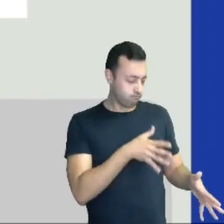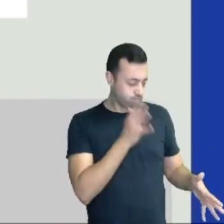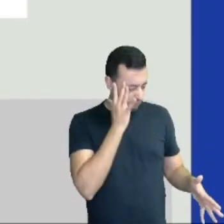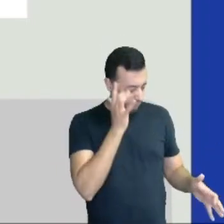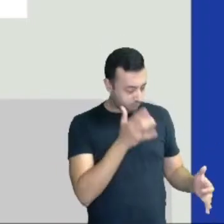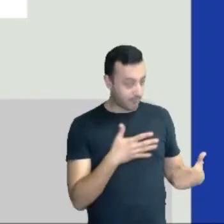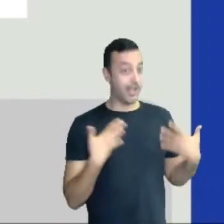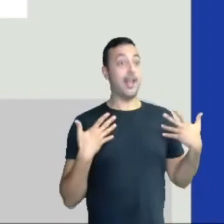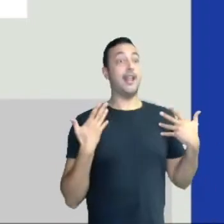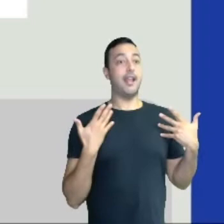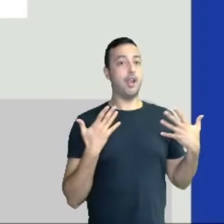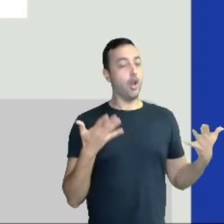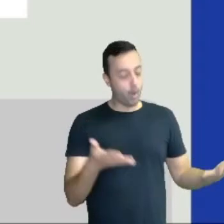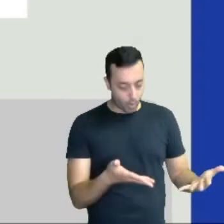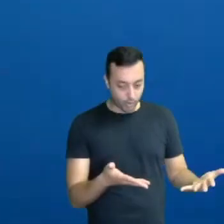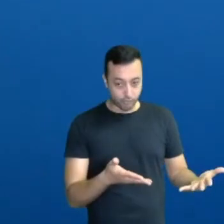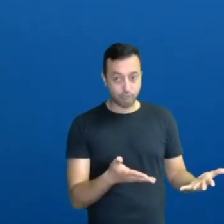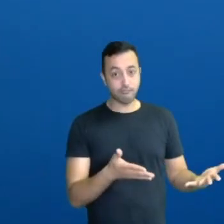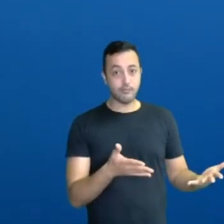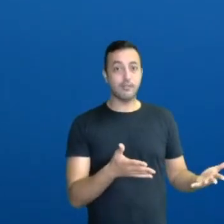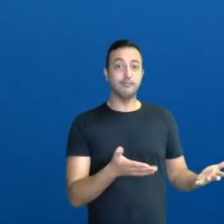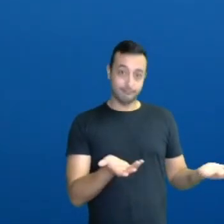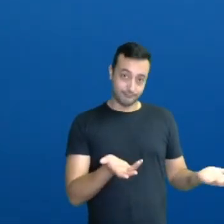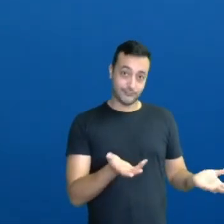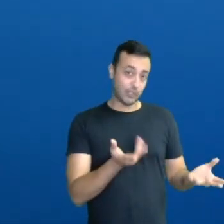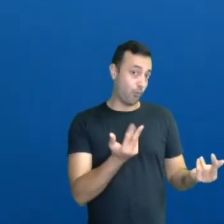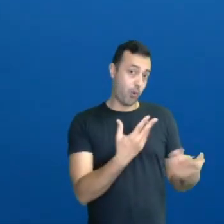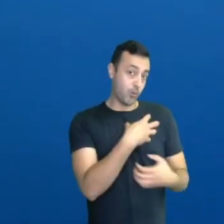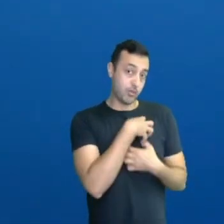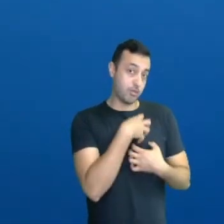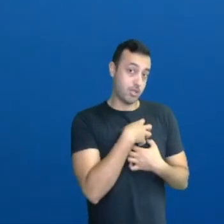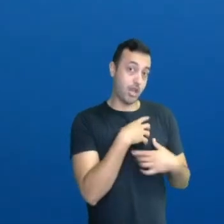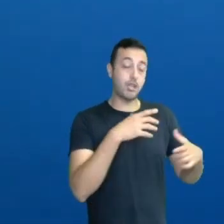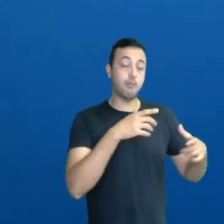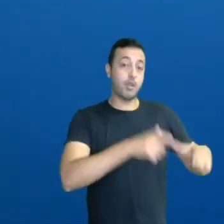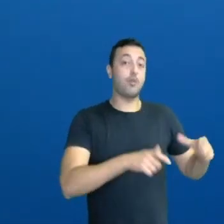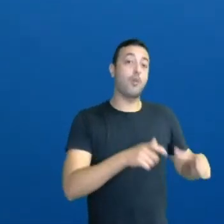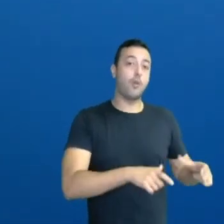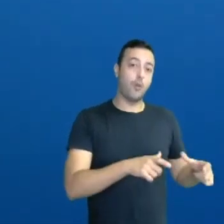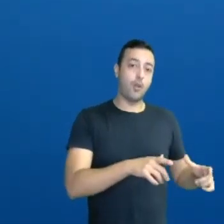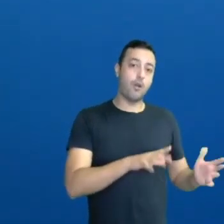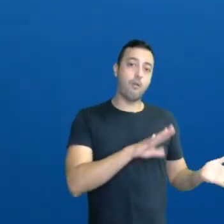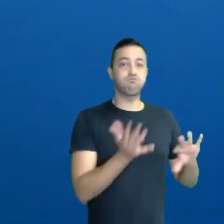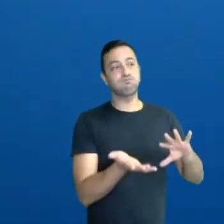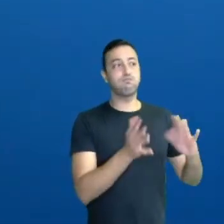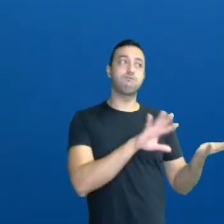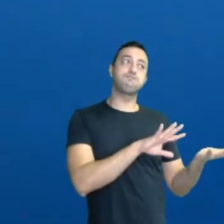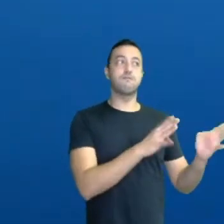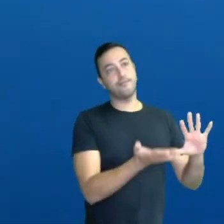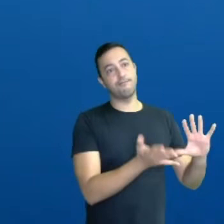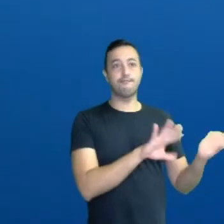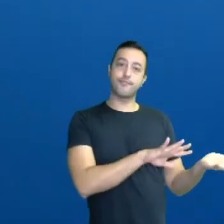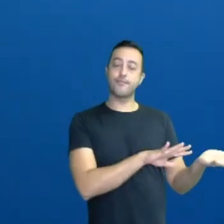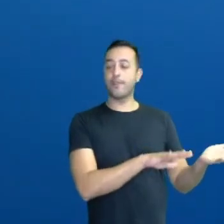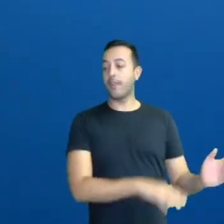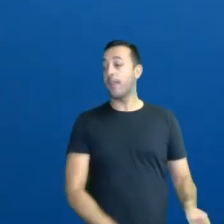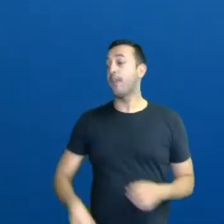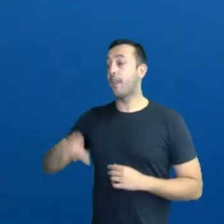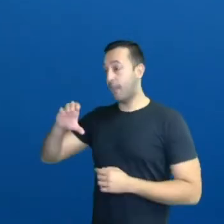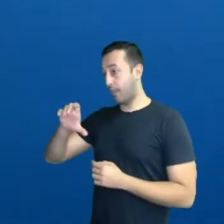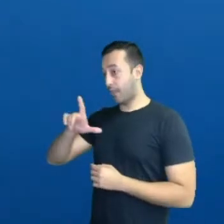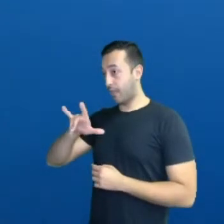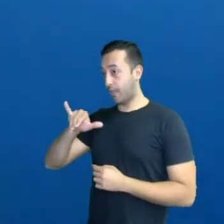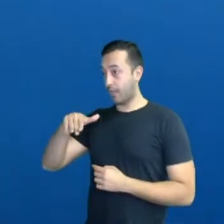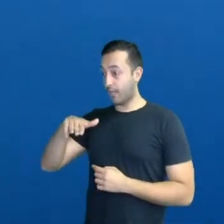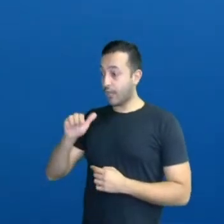estar alegre, mas hoje estou chateado. O tempo é assim, tá bom? É o humor daquele local. E o clima é